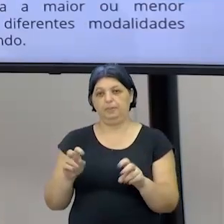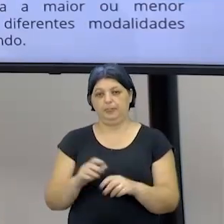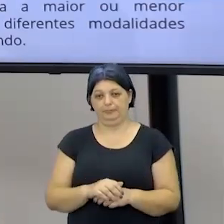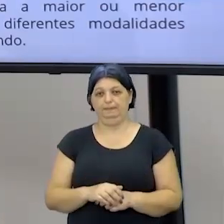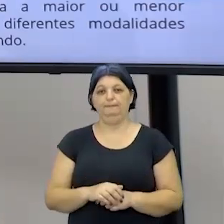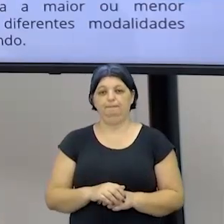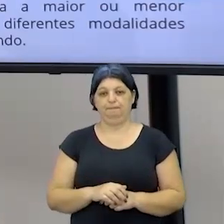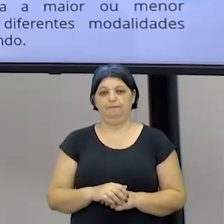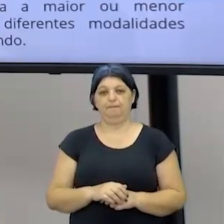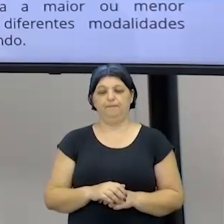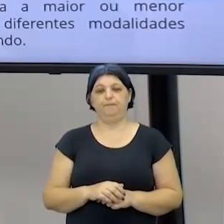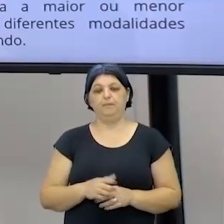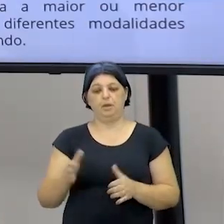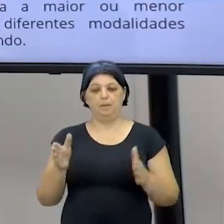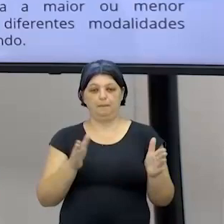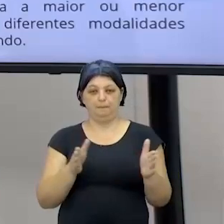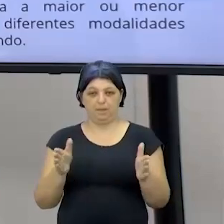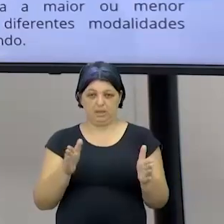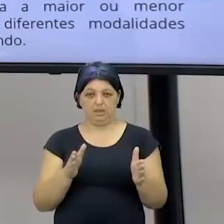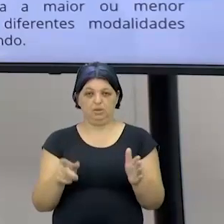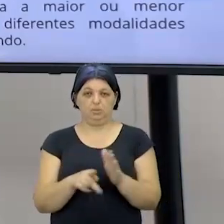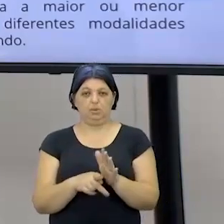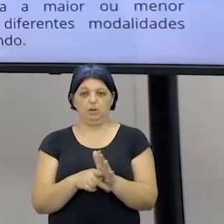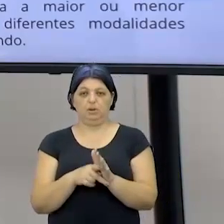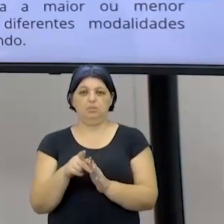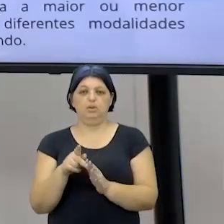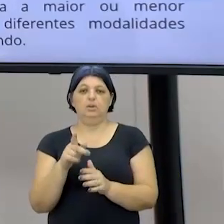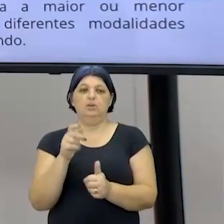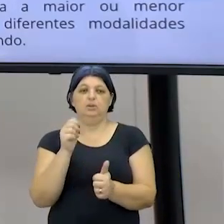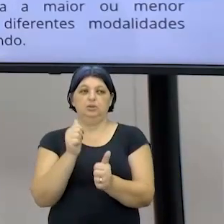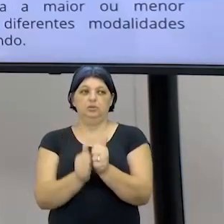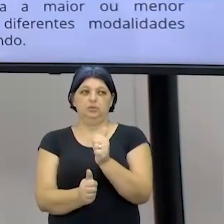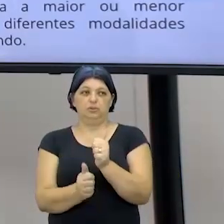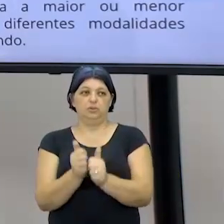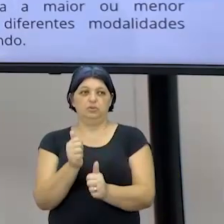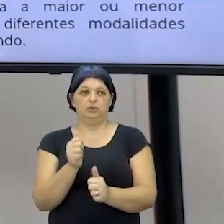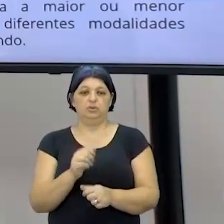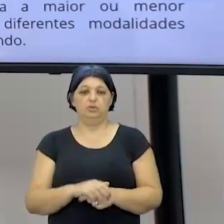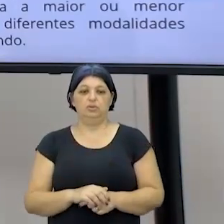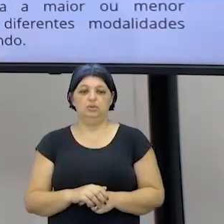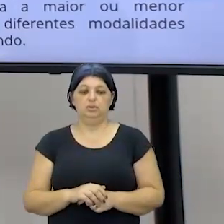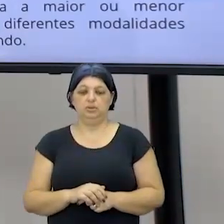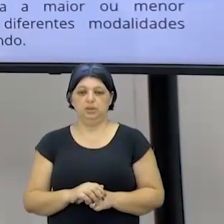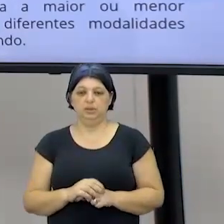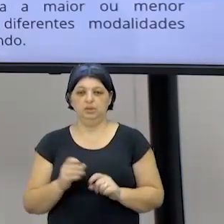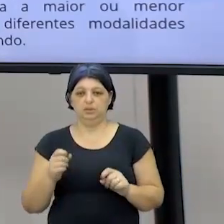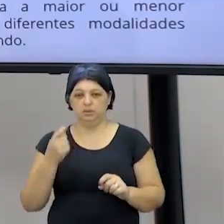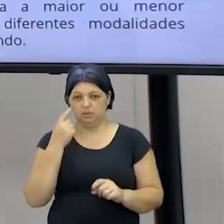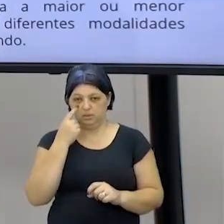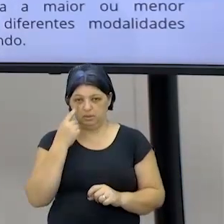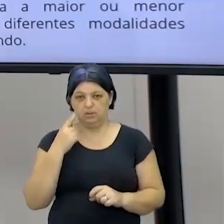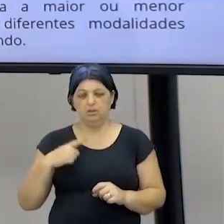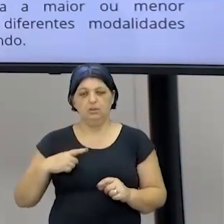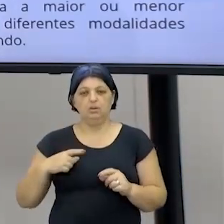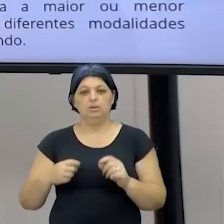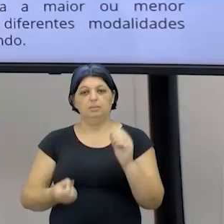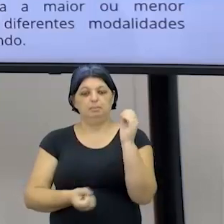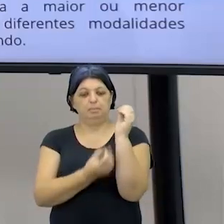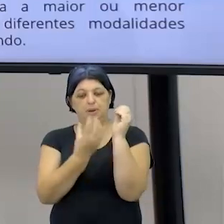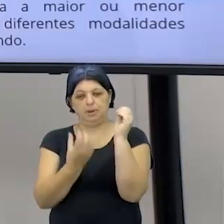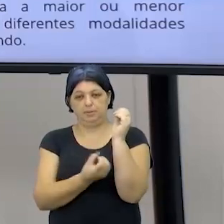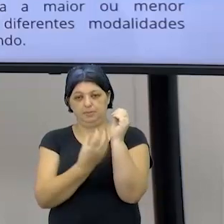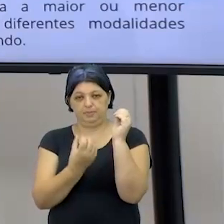determinada partida de um jogo e aí ficam ali debatendo sobre ela. É isso, olha só, é um spoiler,